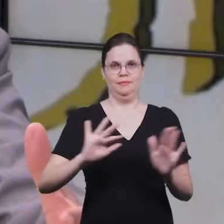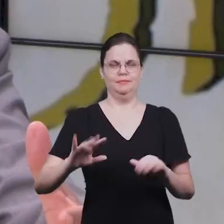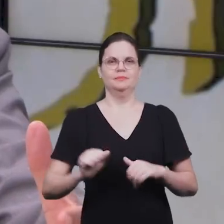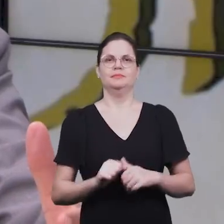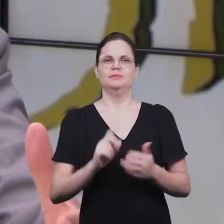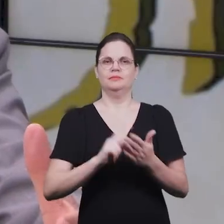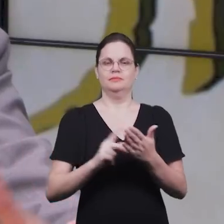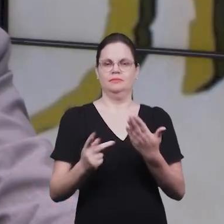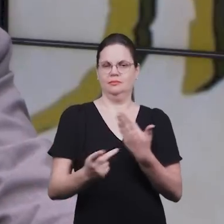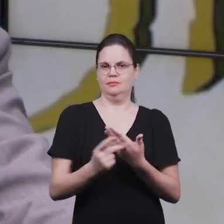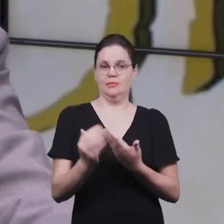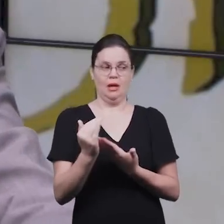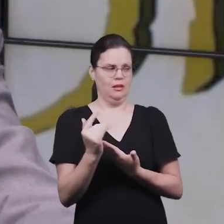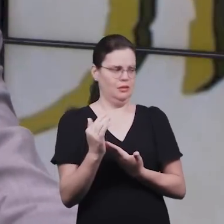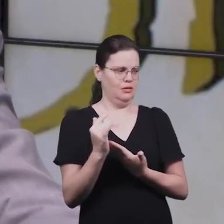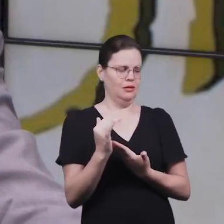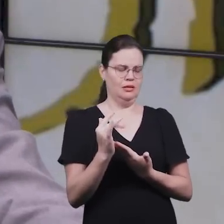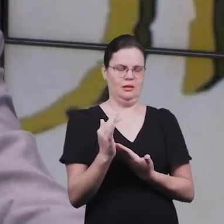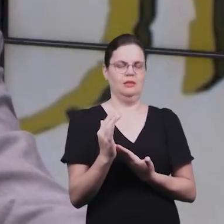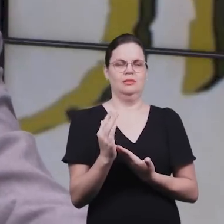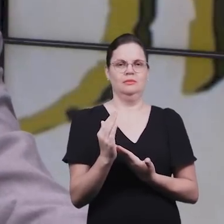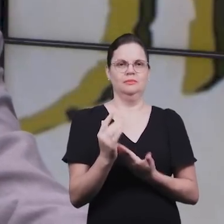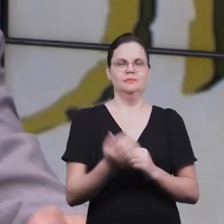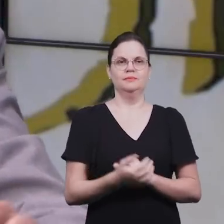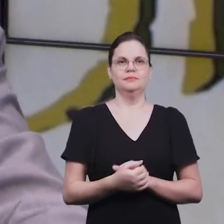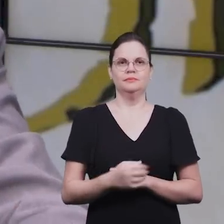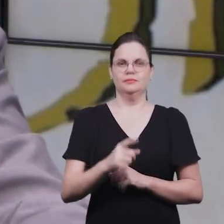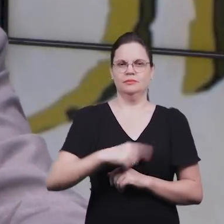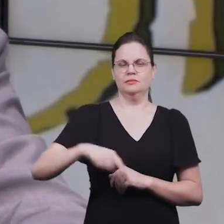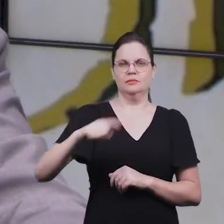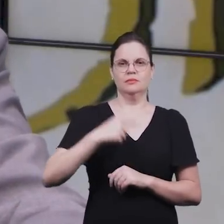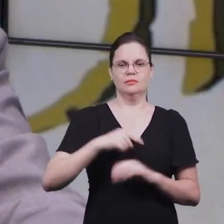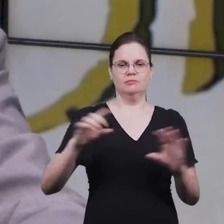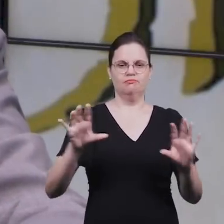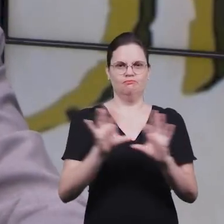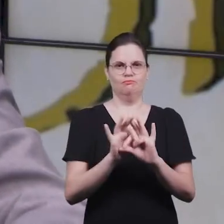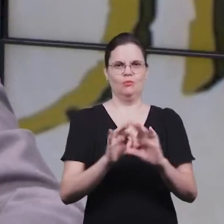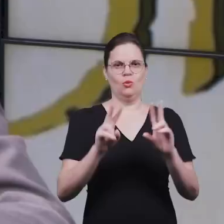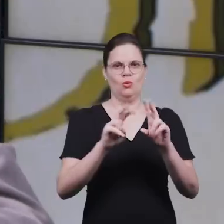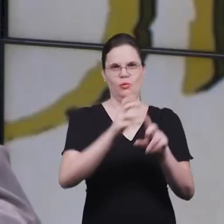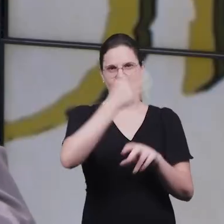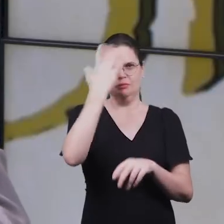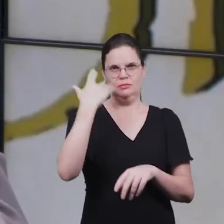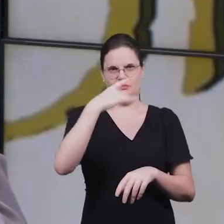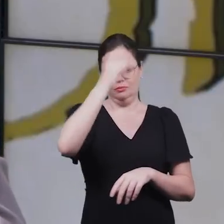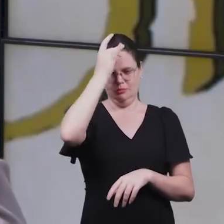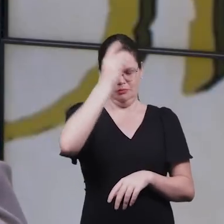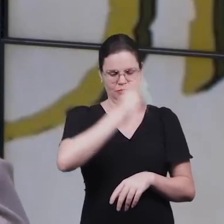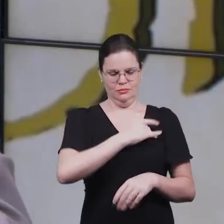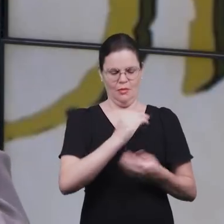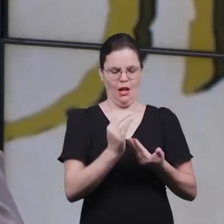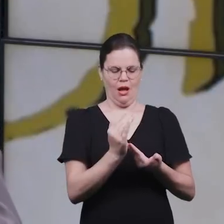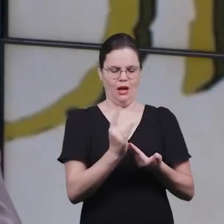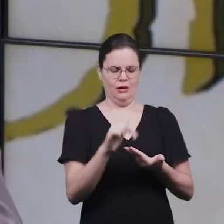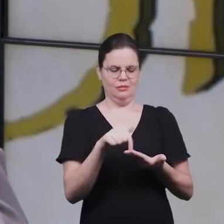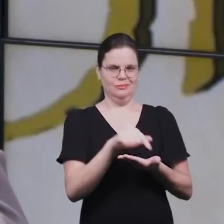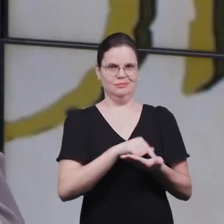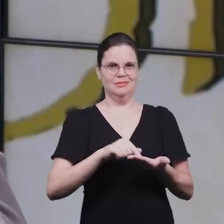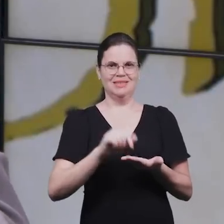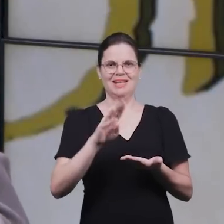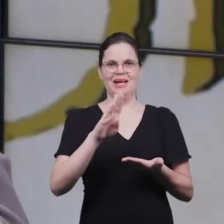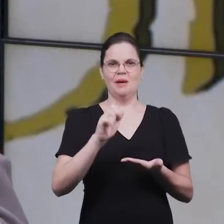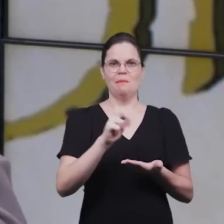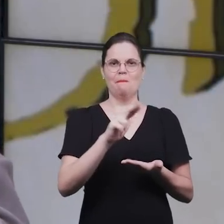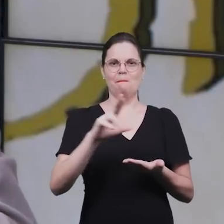da candeia, ela é muito aplicada ao batismo com o Espírito Santo, a candeia sendo o homem, que é de barro,